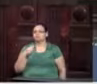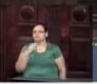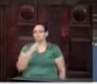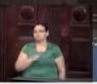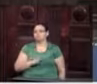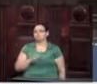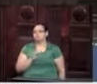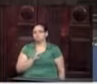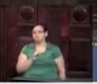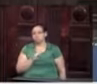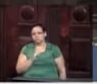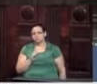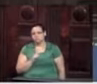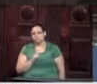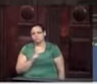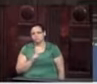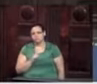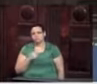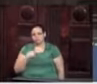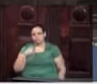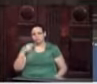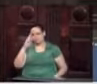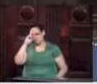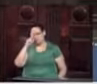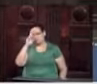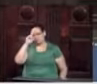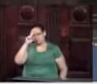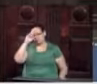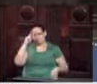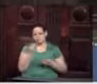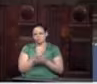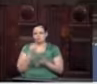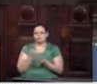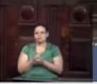reconhecer o erro,